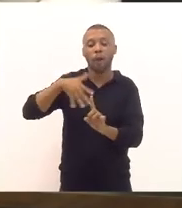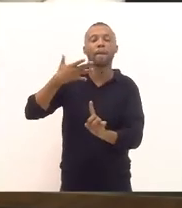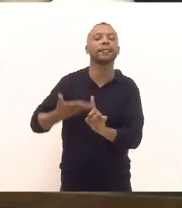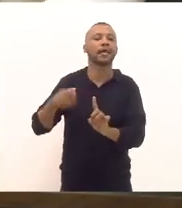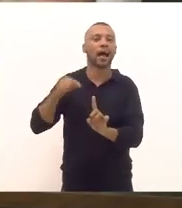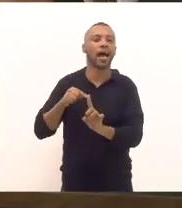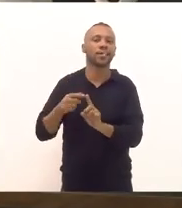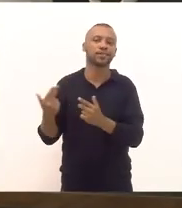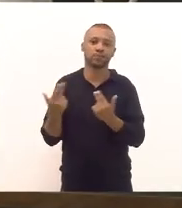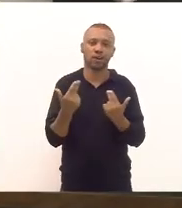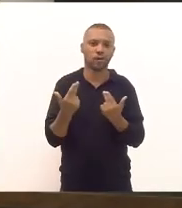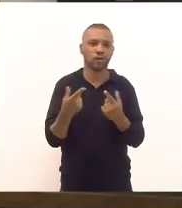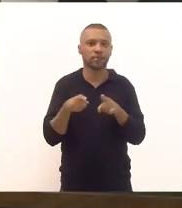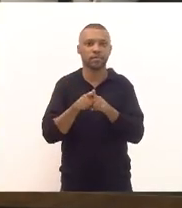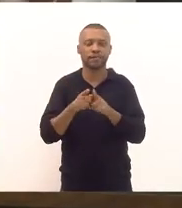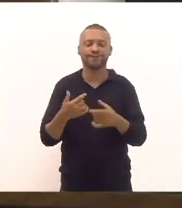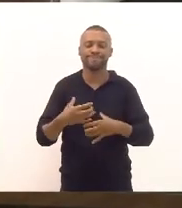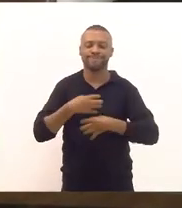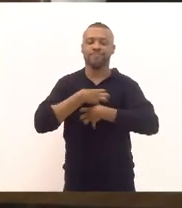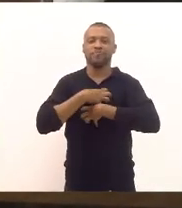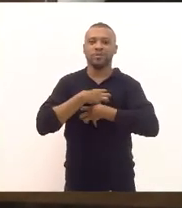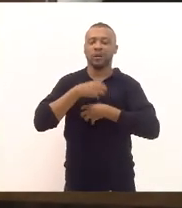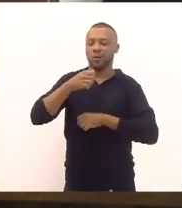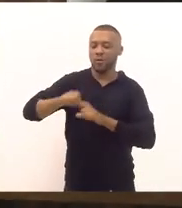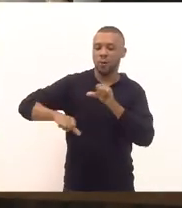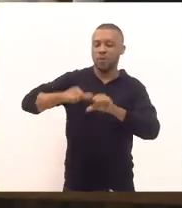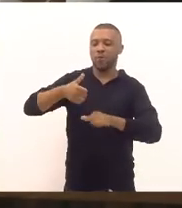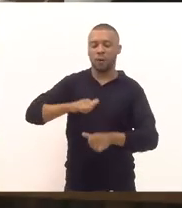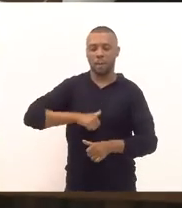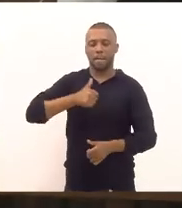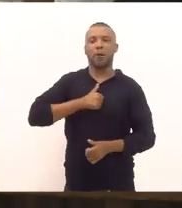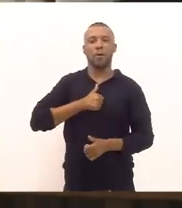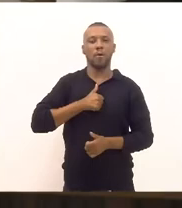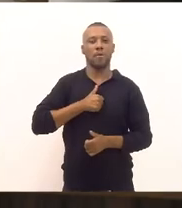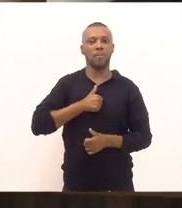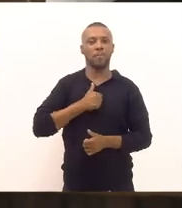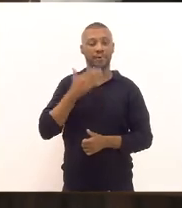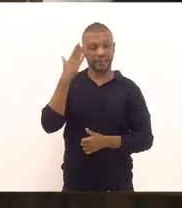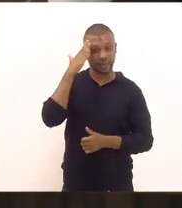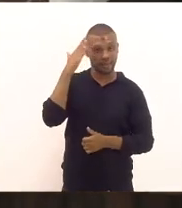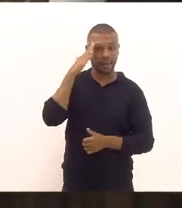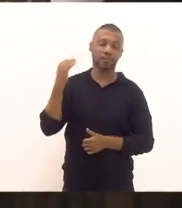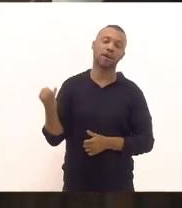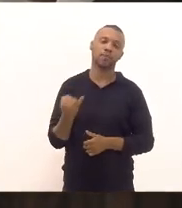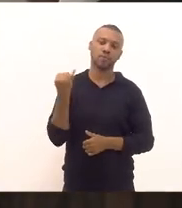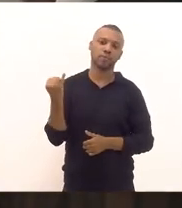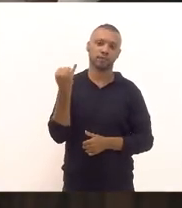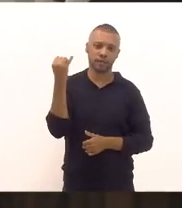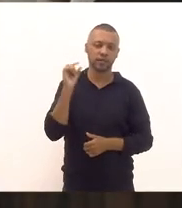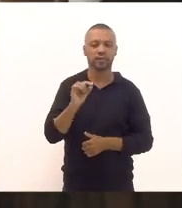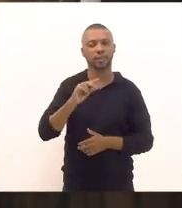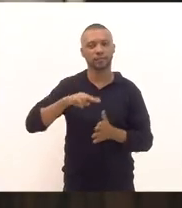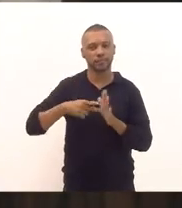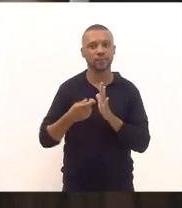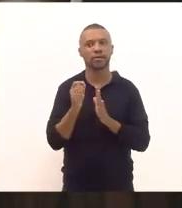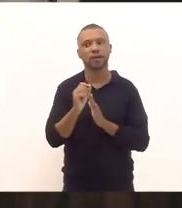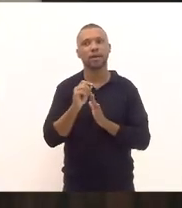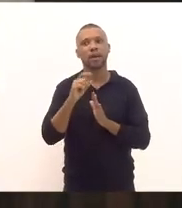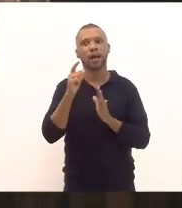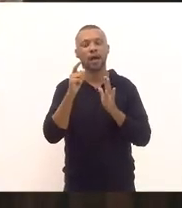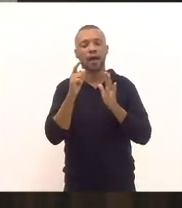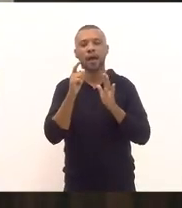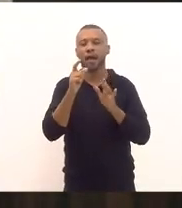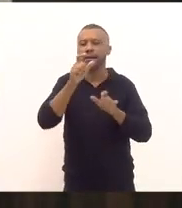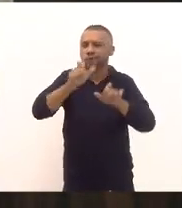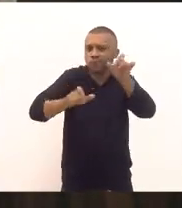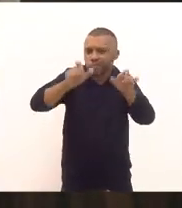essa também me Renner gizu sabendo a importância que é pintar essa